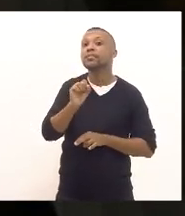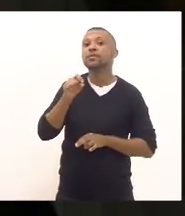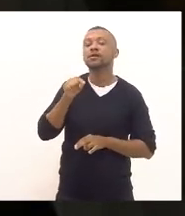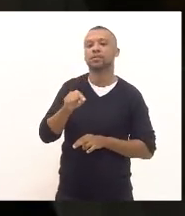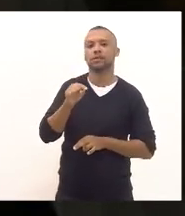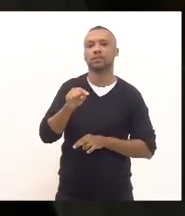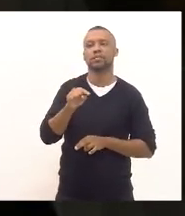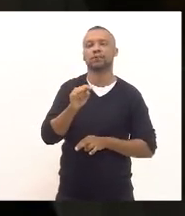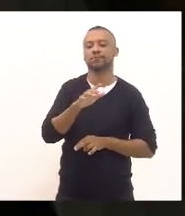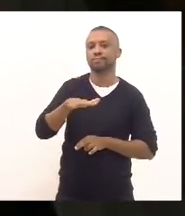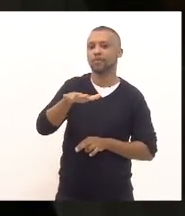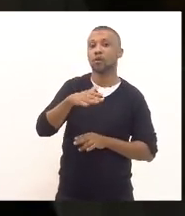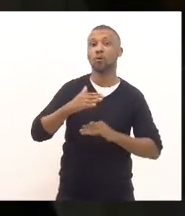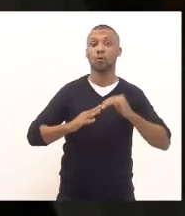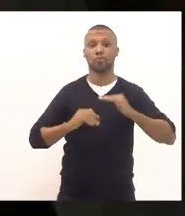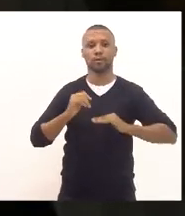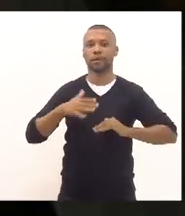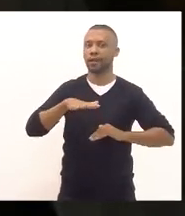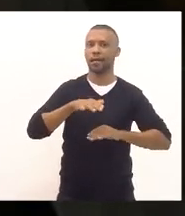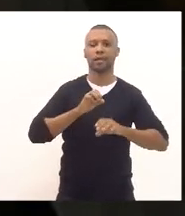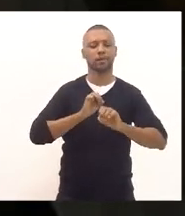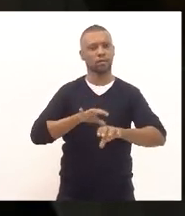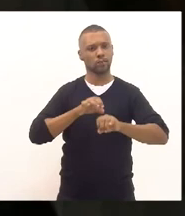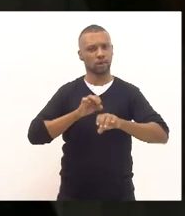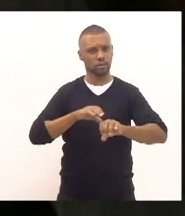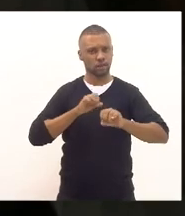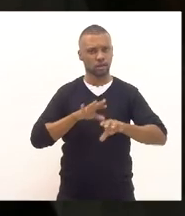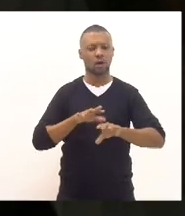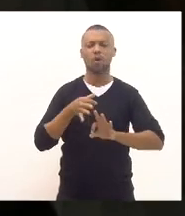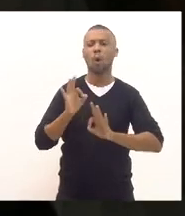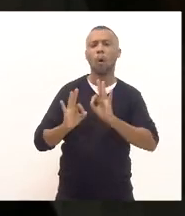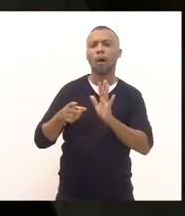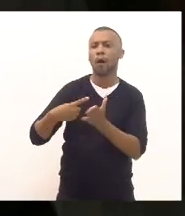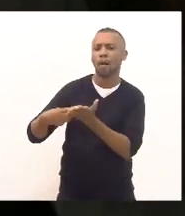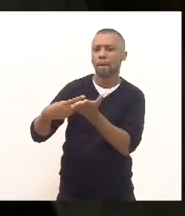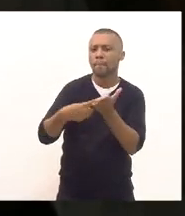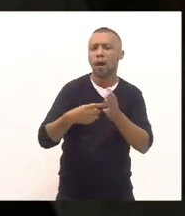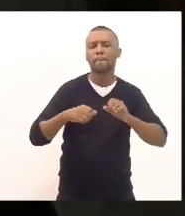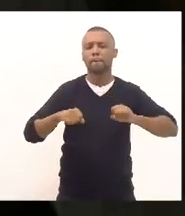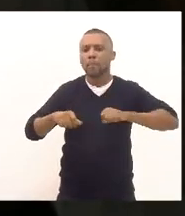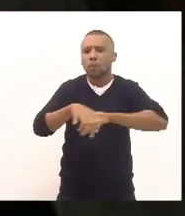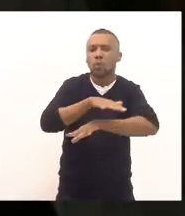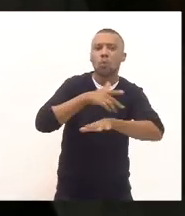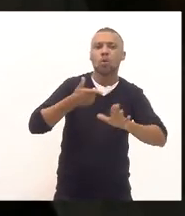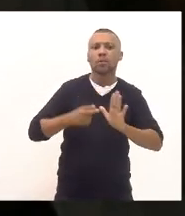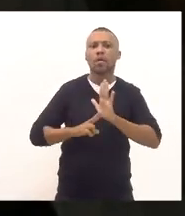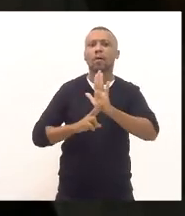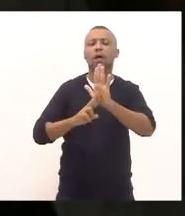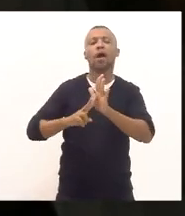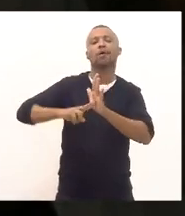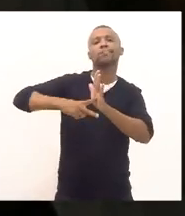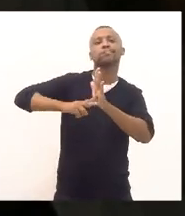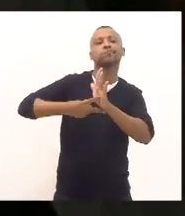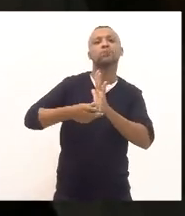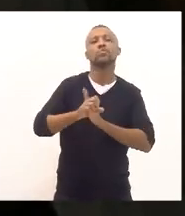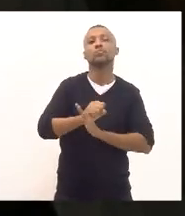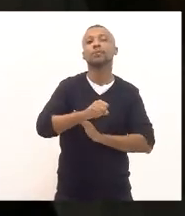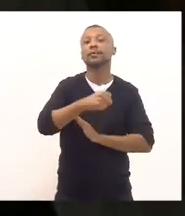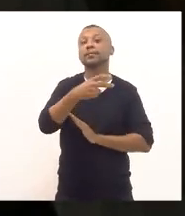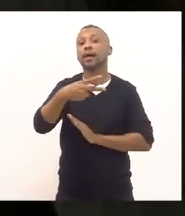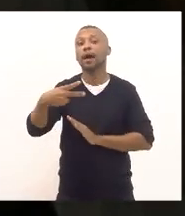é por parte dos profissionais de educação organizados em torno da sua representação sindical do Sepe local